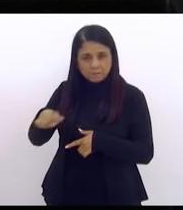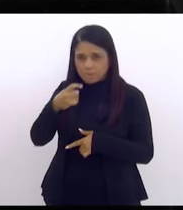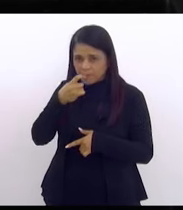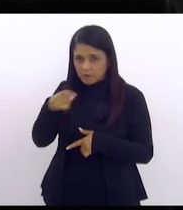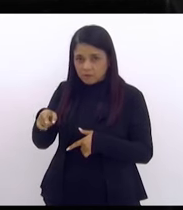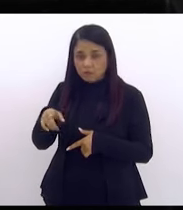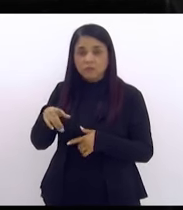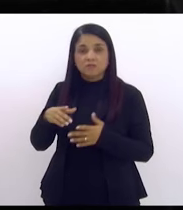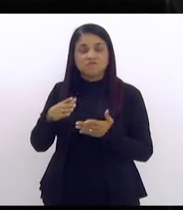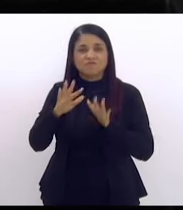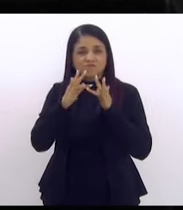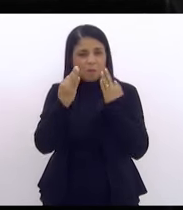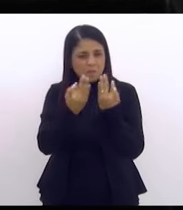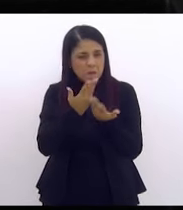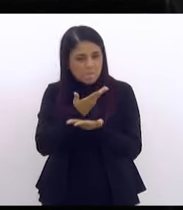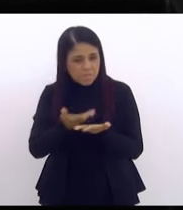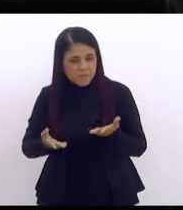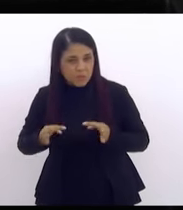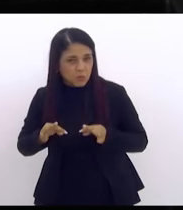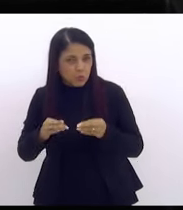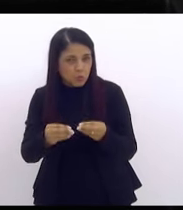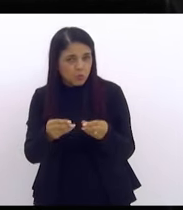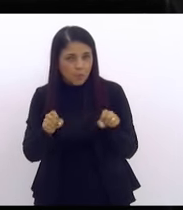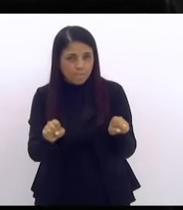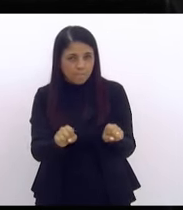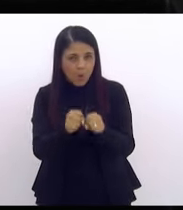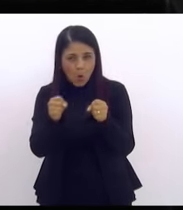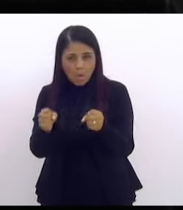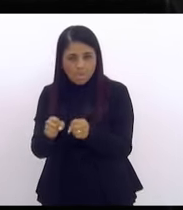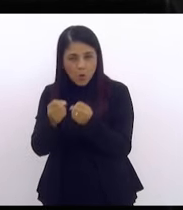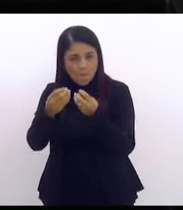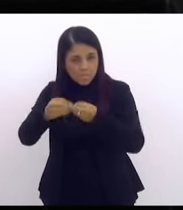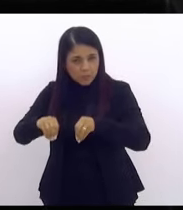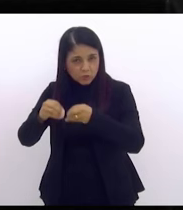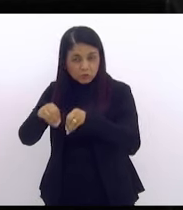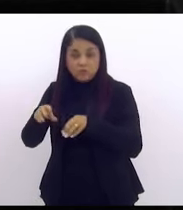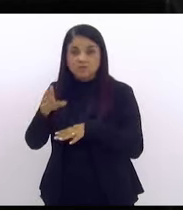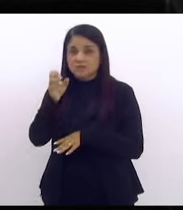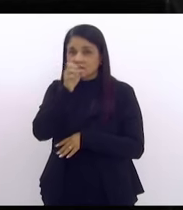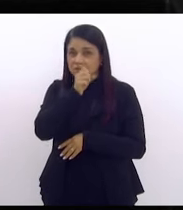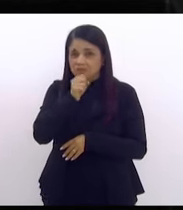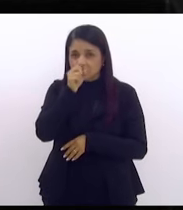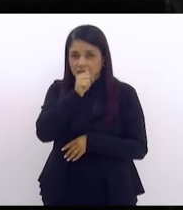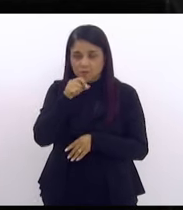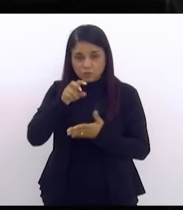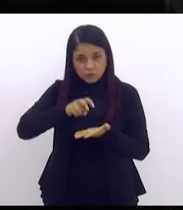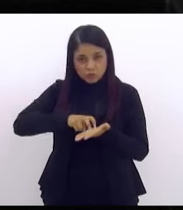no primeiro momento de sábado, na primeira hora de sábado, o governador Cláudio